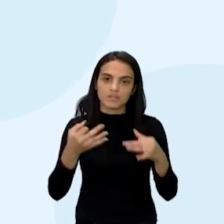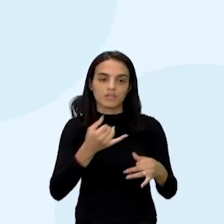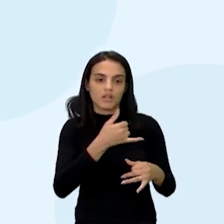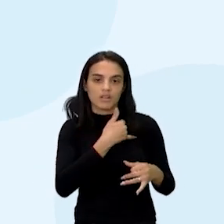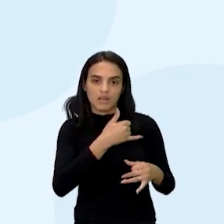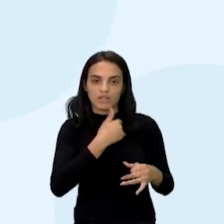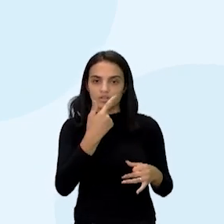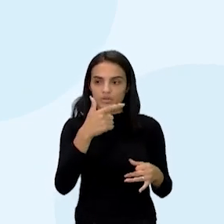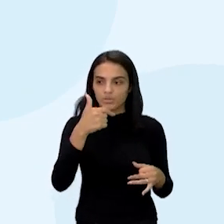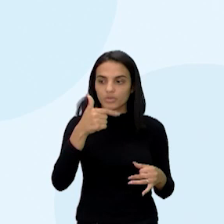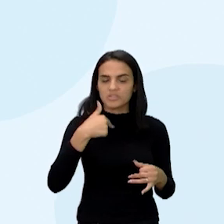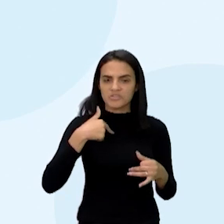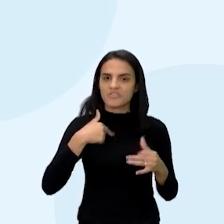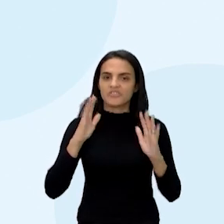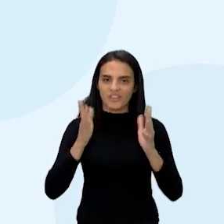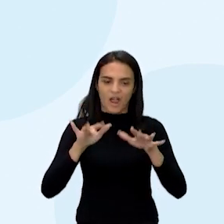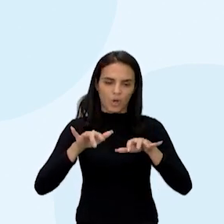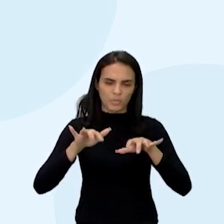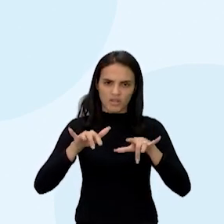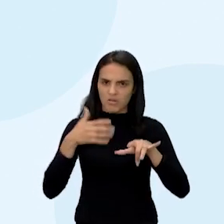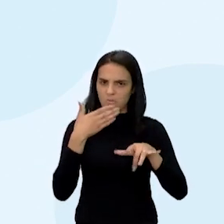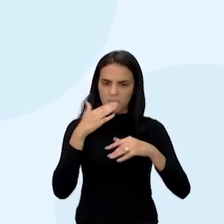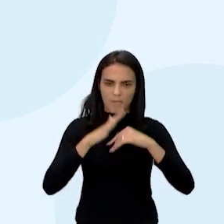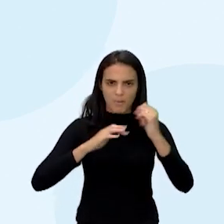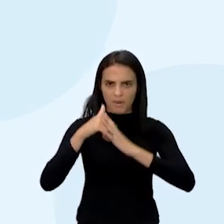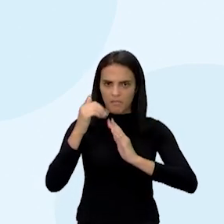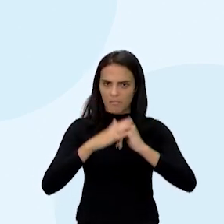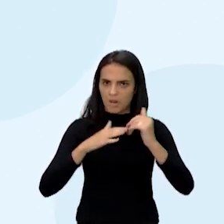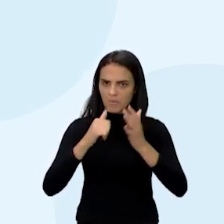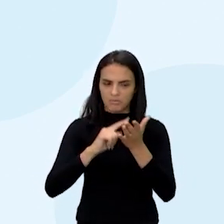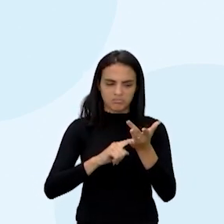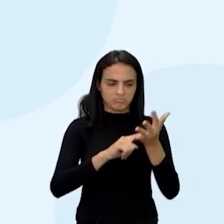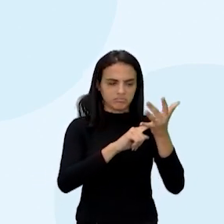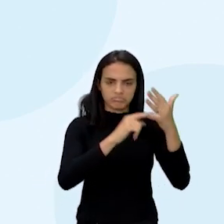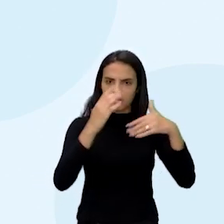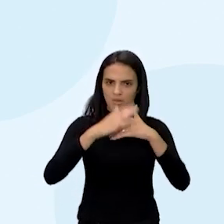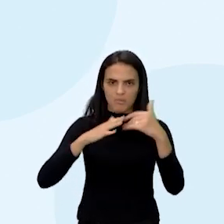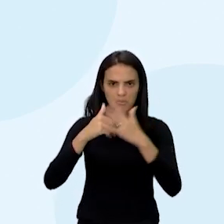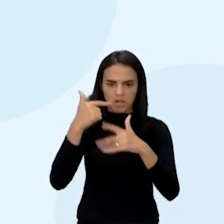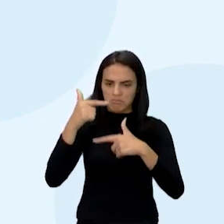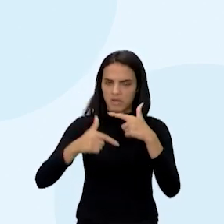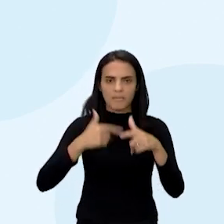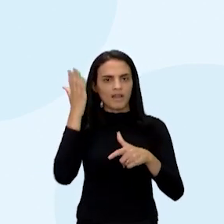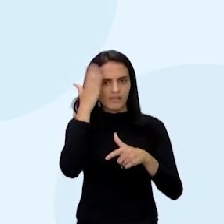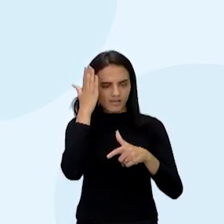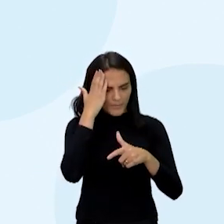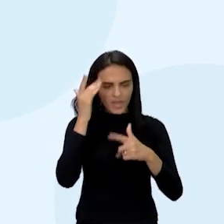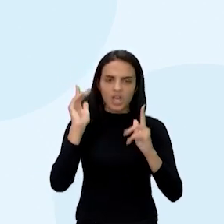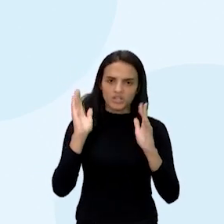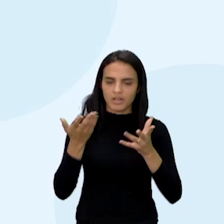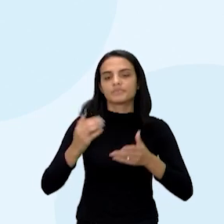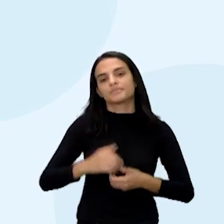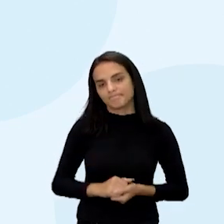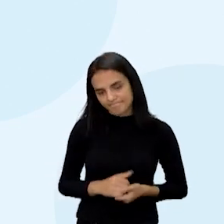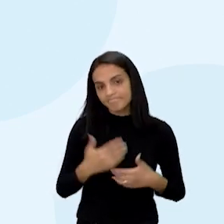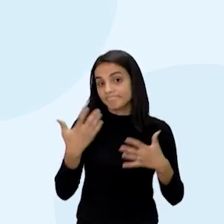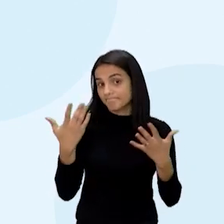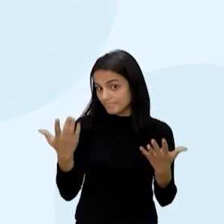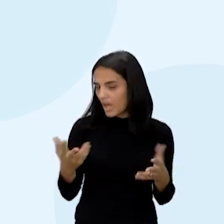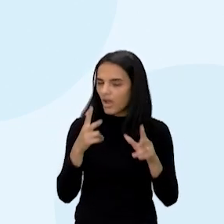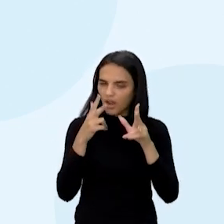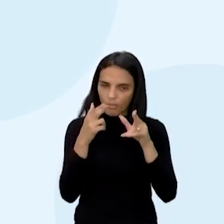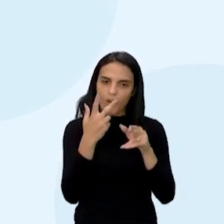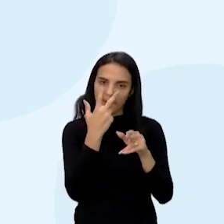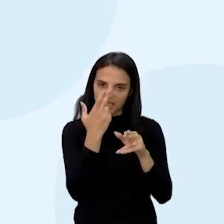já dominava o computador, eu já dominava a informática, eu já trabalhava com isso, eu já sabia isso. Né? Então, é parecido